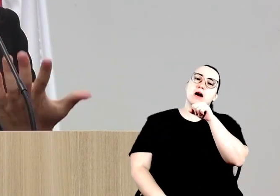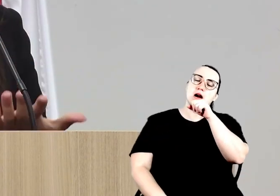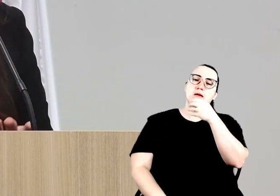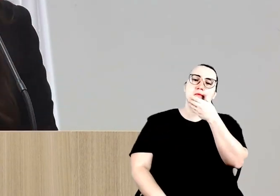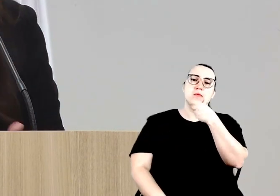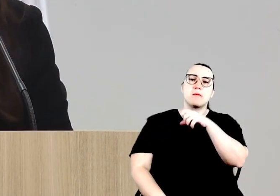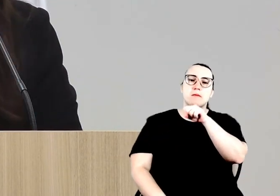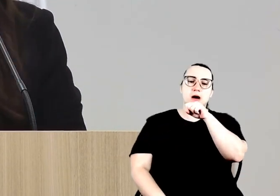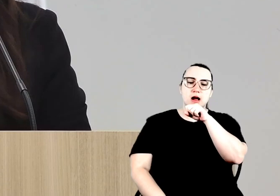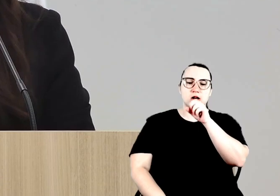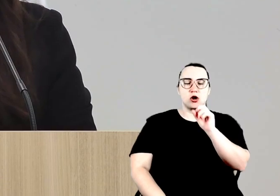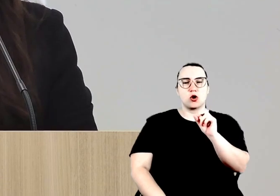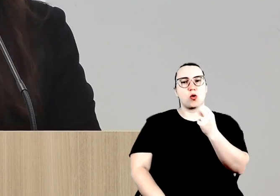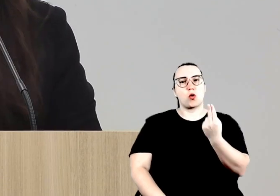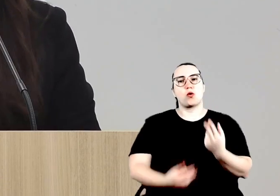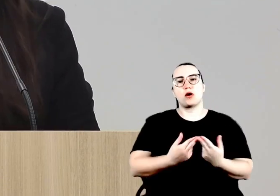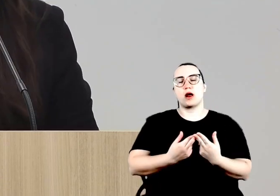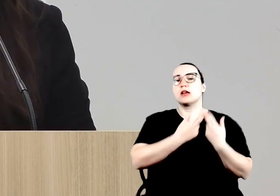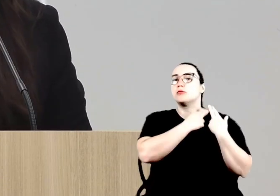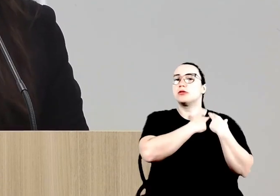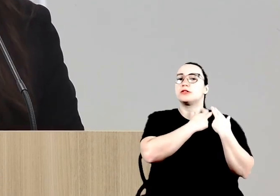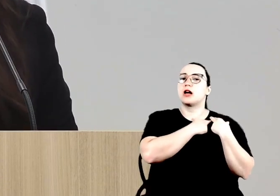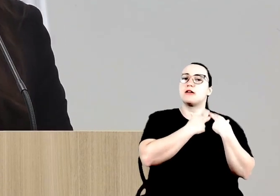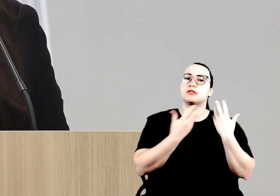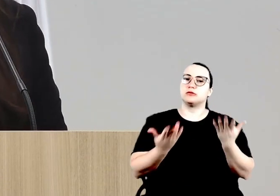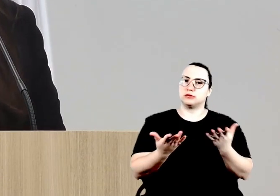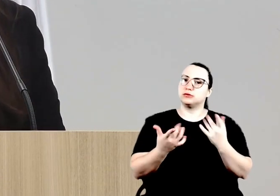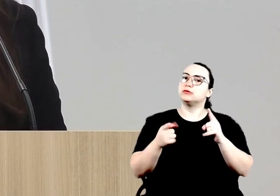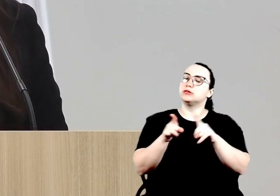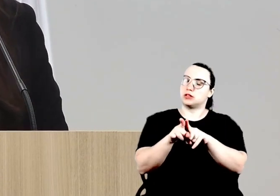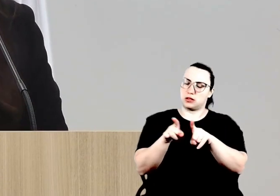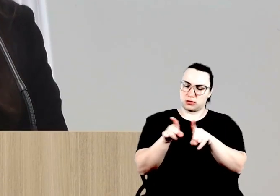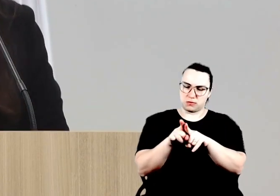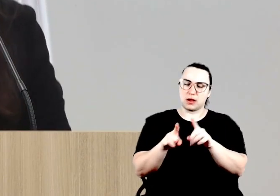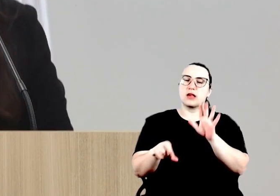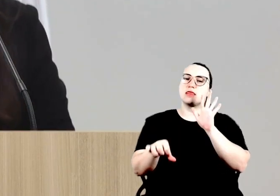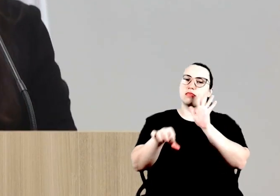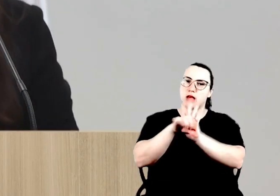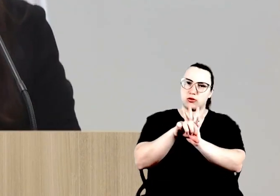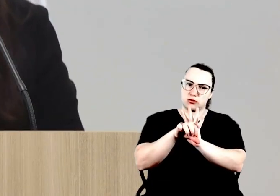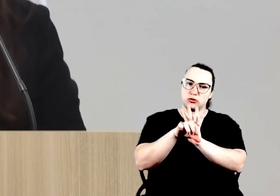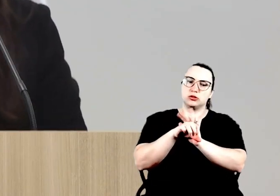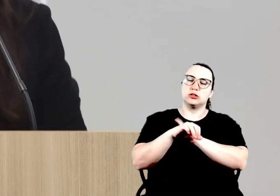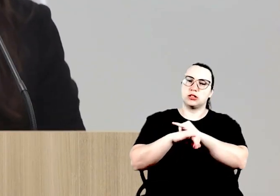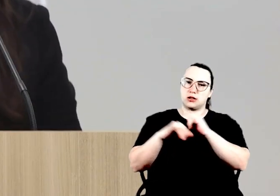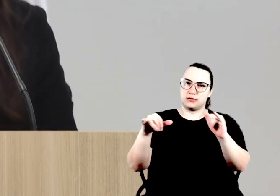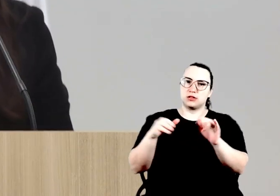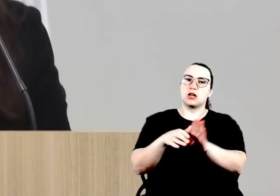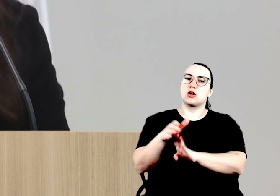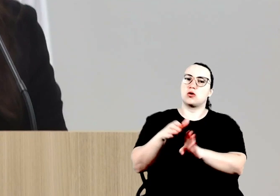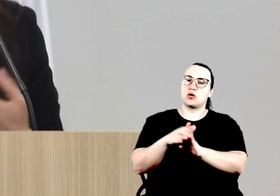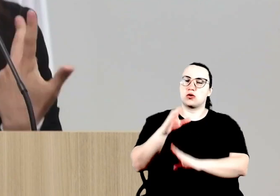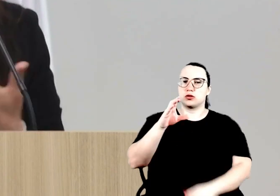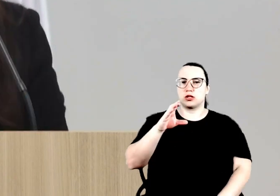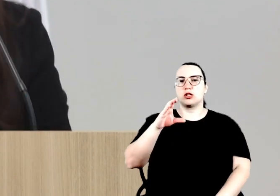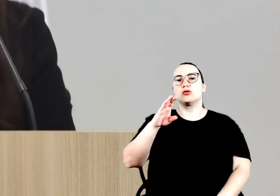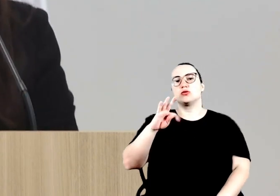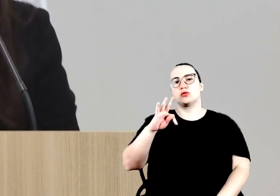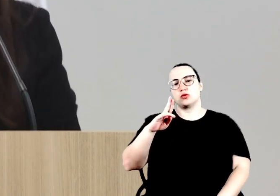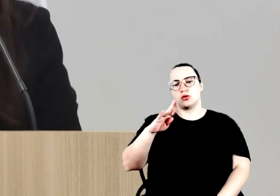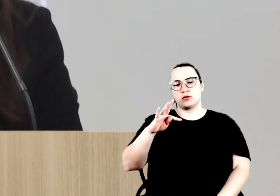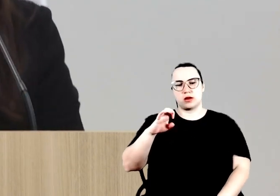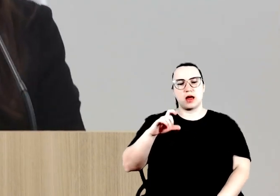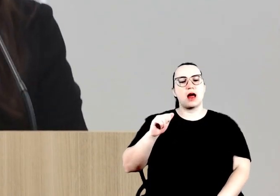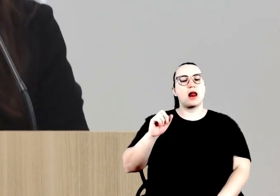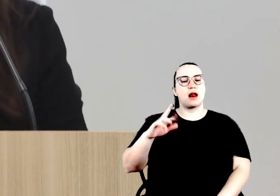ou um responsável familiar, também fazer a denúncia, comunicar o conselho. É responsabilidade